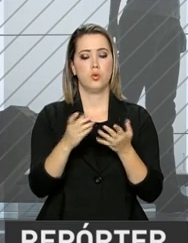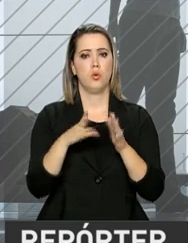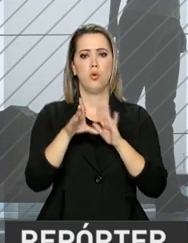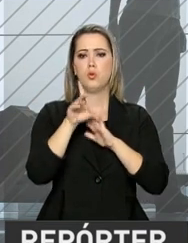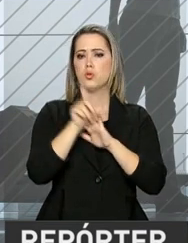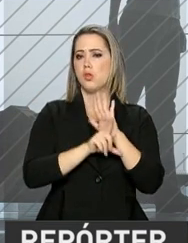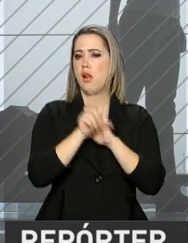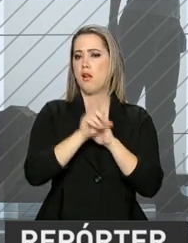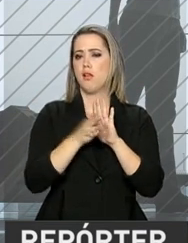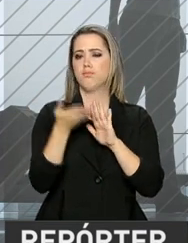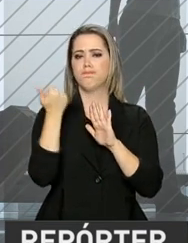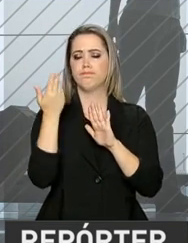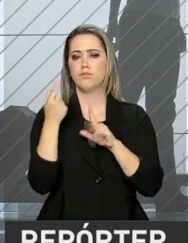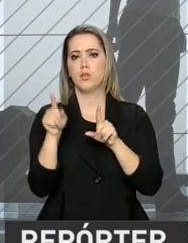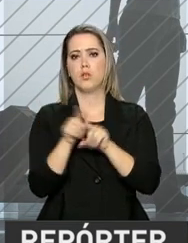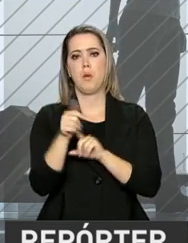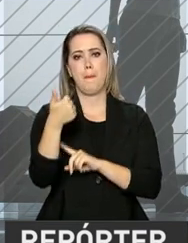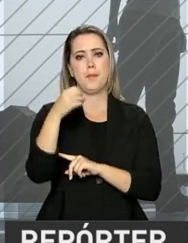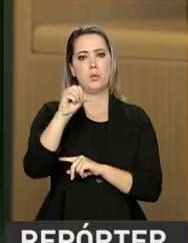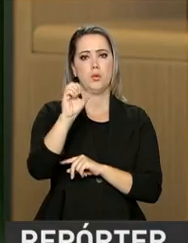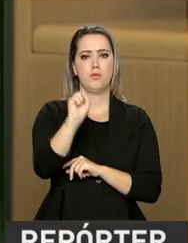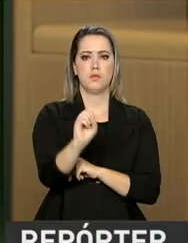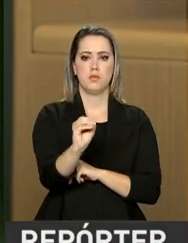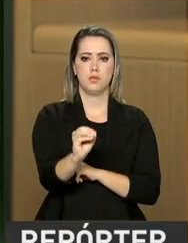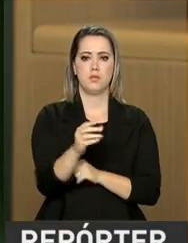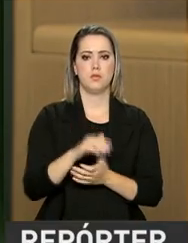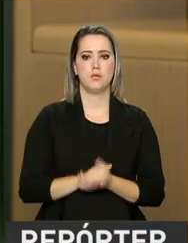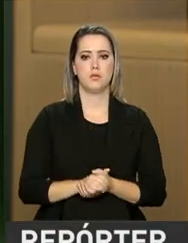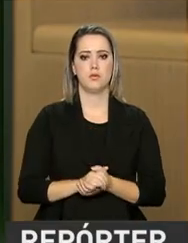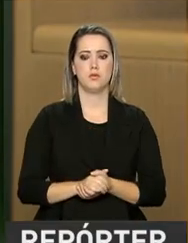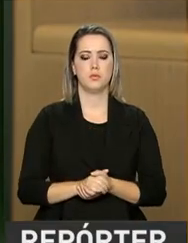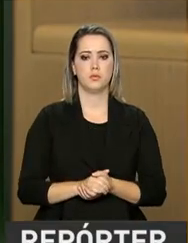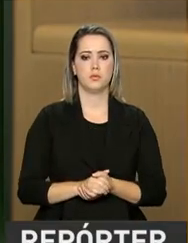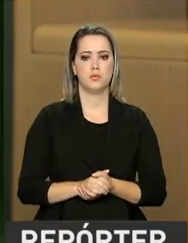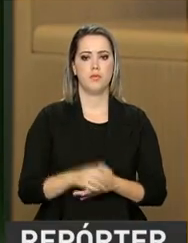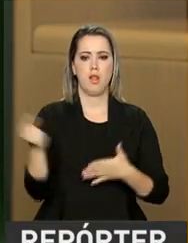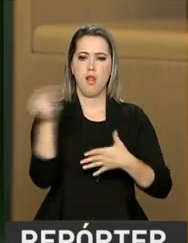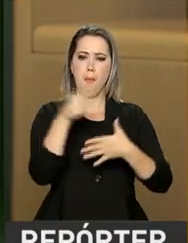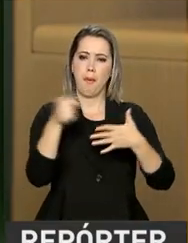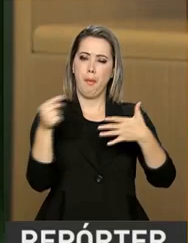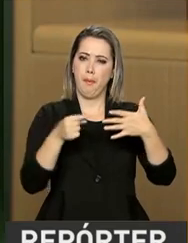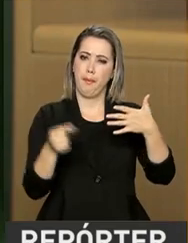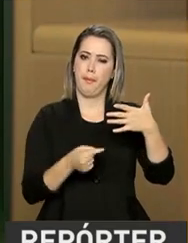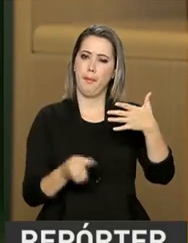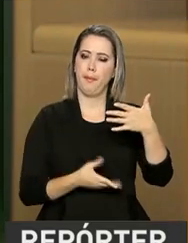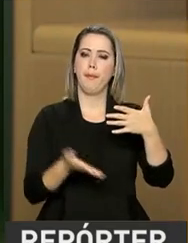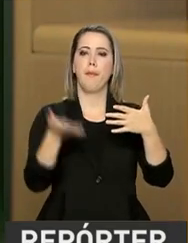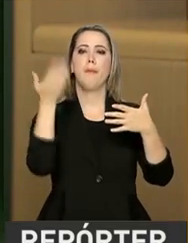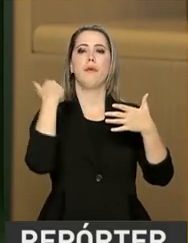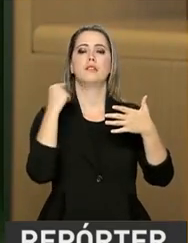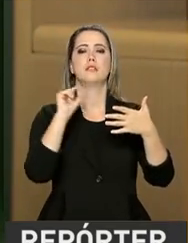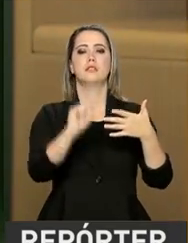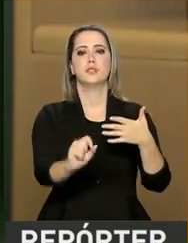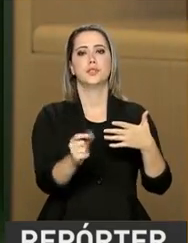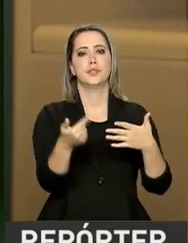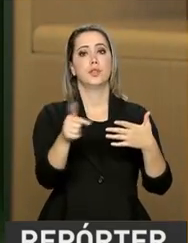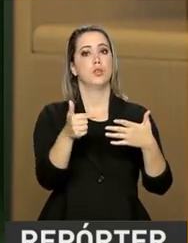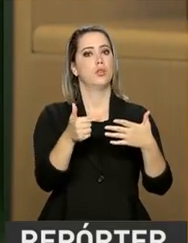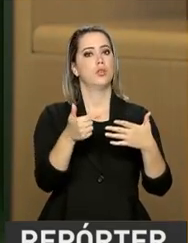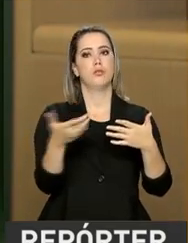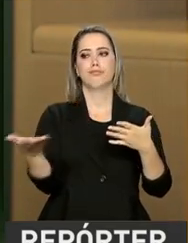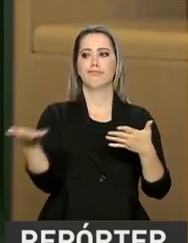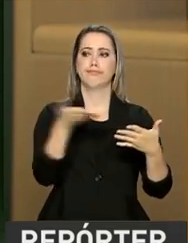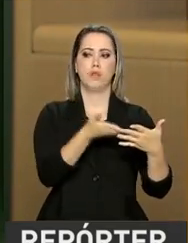que estava em vigor desde 1980 muitos pontos da lei de imigração do estatuto de imigração Não Foram